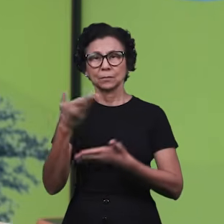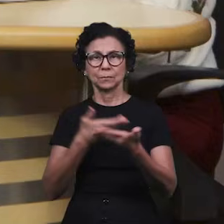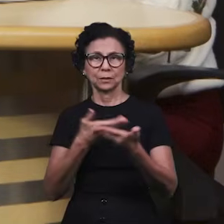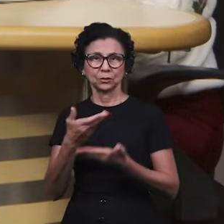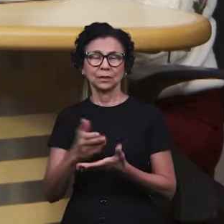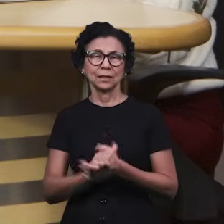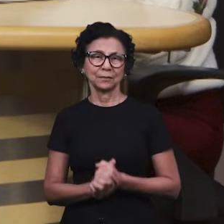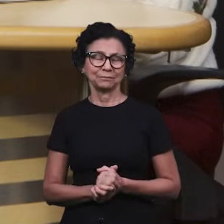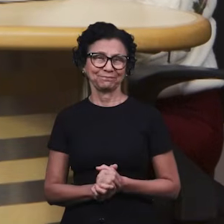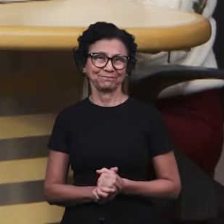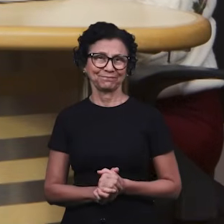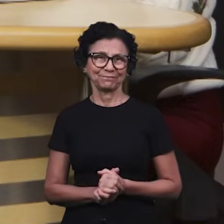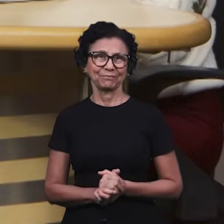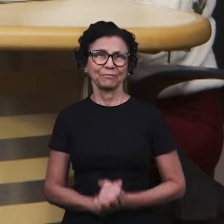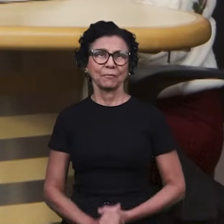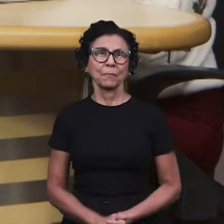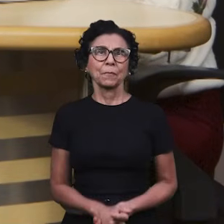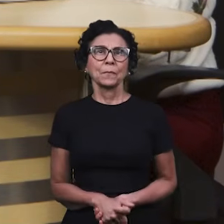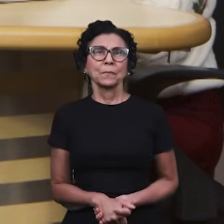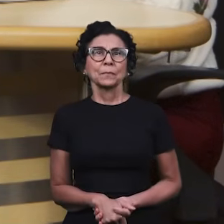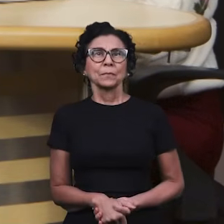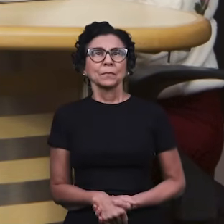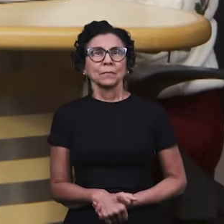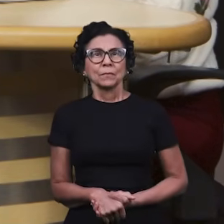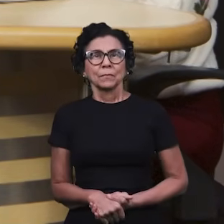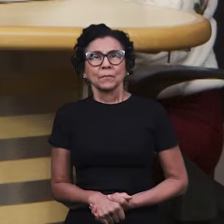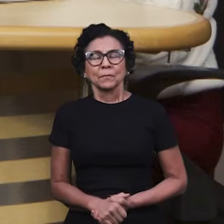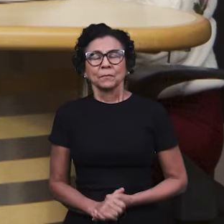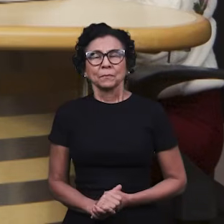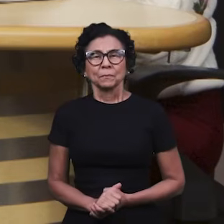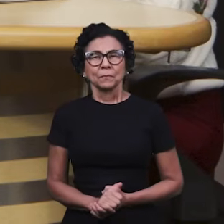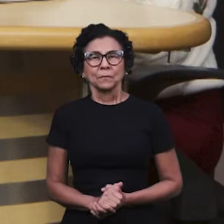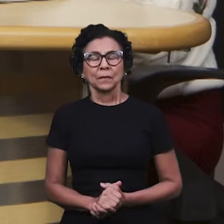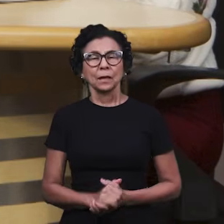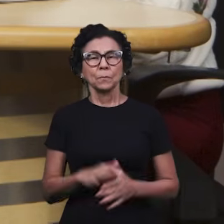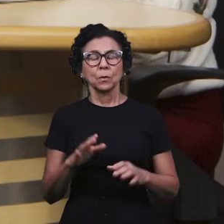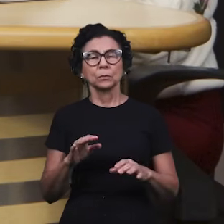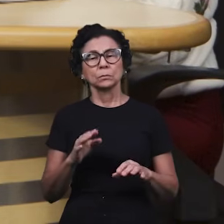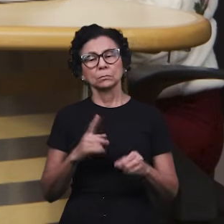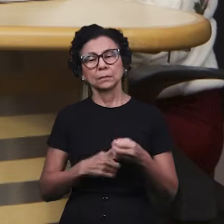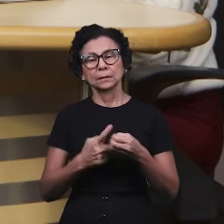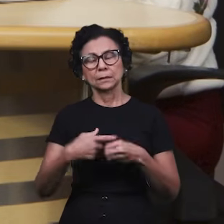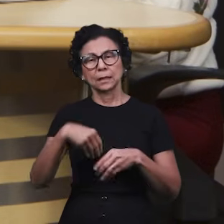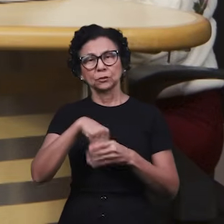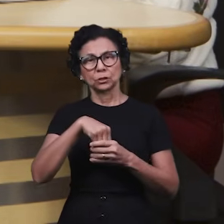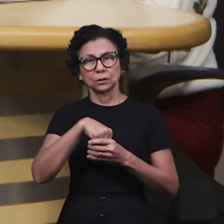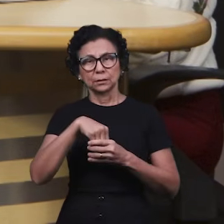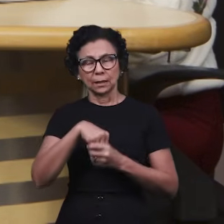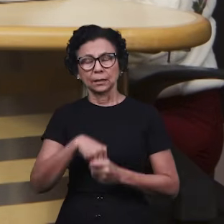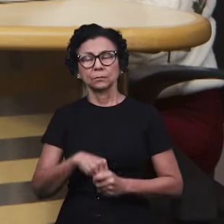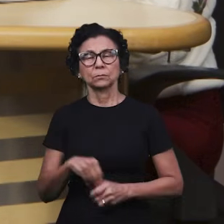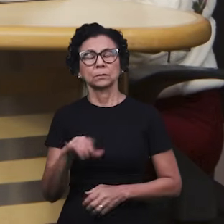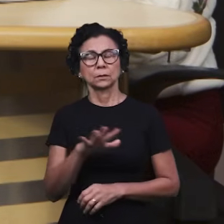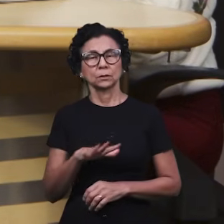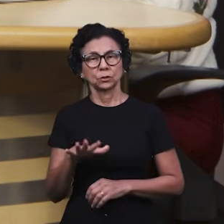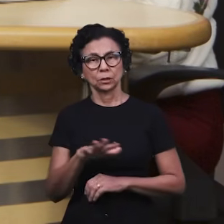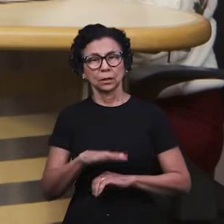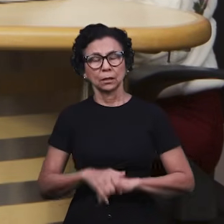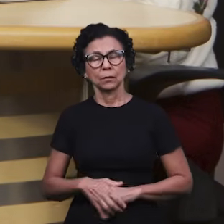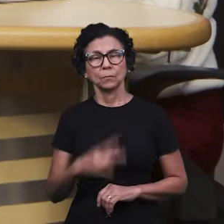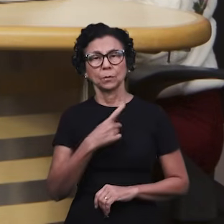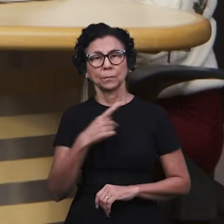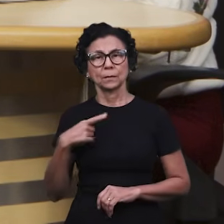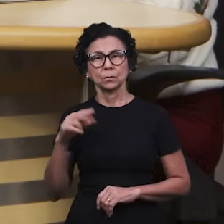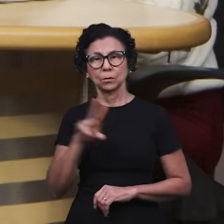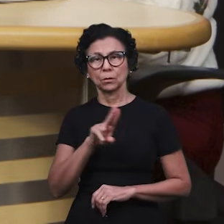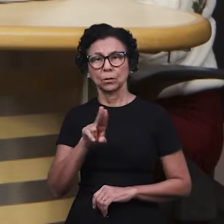Pará. Eu sou da igreja da ICM Cidade Nova, na cidade de Parauapebas, Ministério do Pastor Miguel. Nós estamos